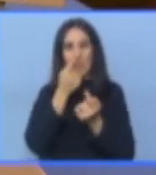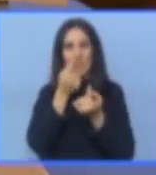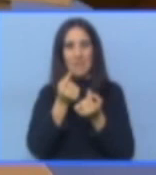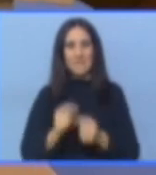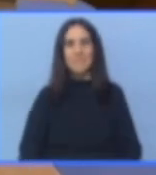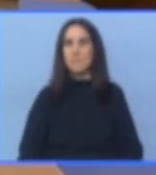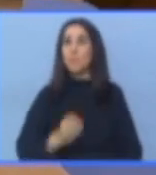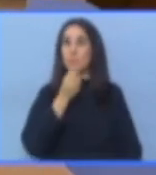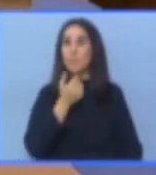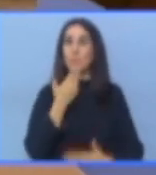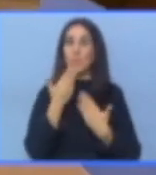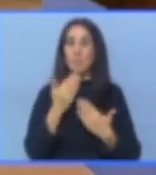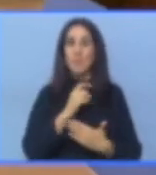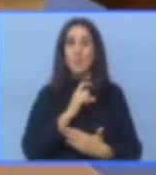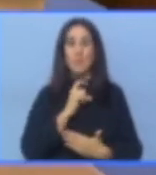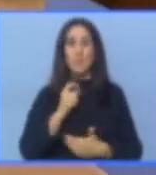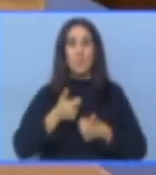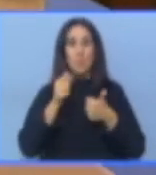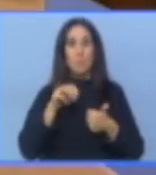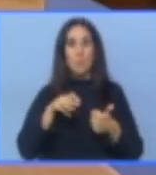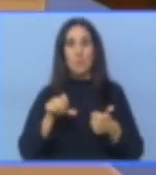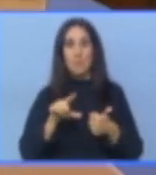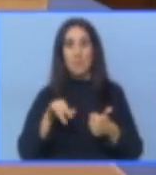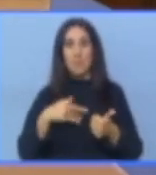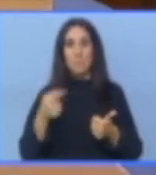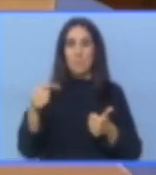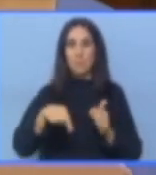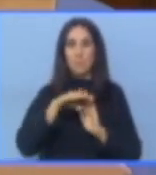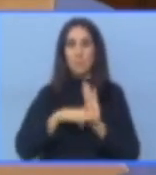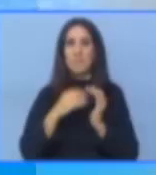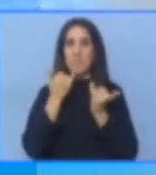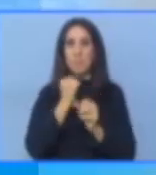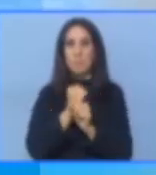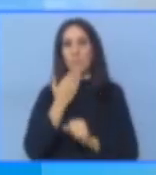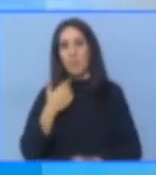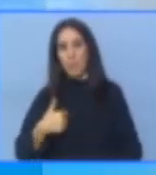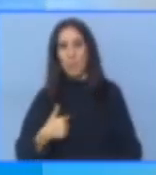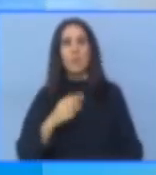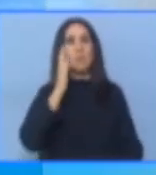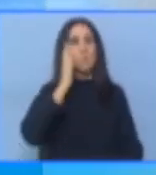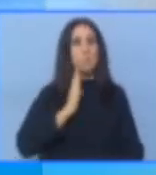Muito bem. Muito obrigado, Dona Linda, por ter estado neste programa e felicidades para esse trabalho. Obrigado, eu. No ambiente militar.